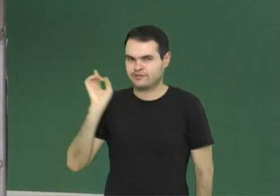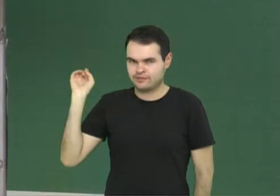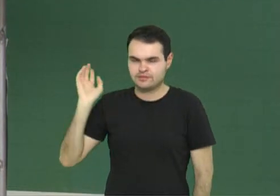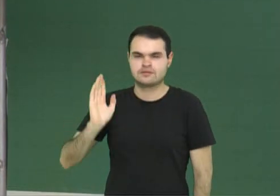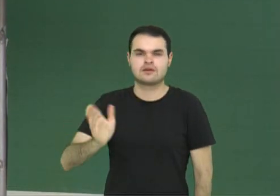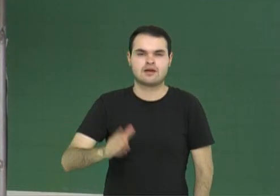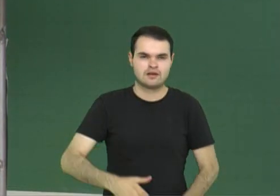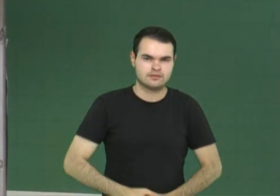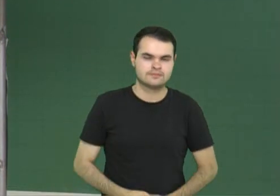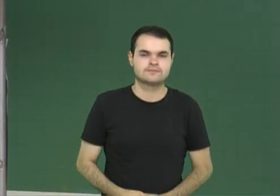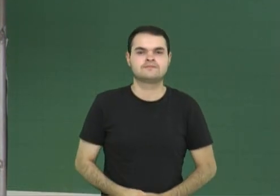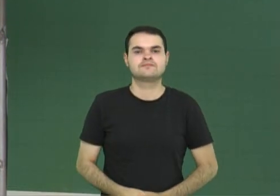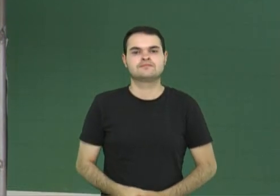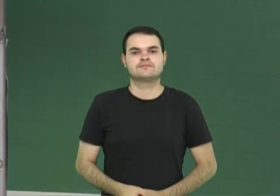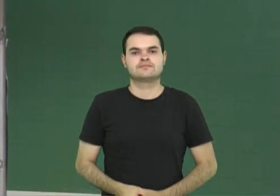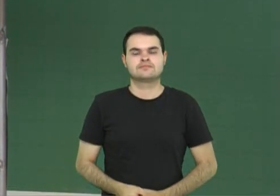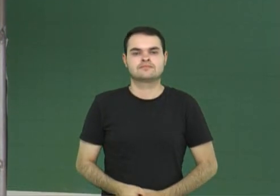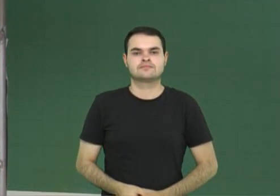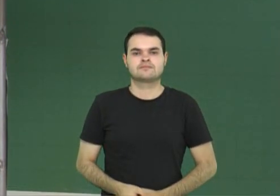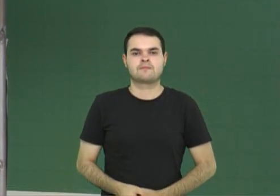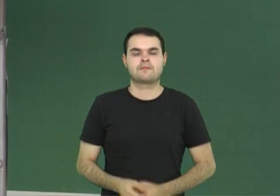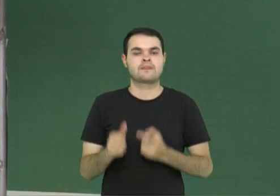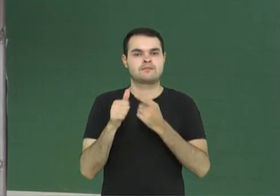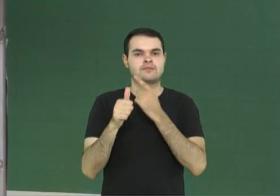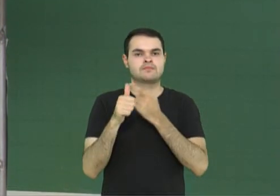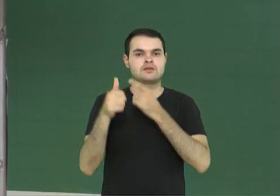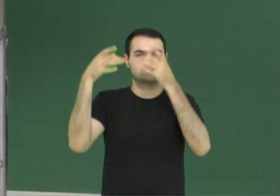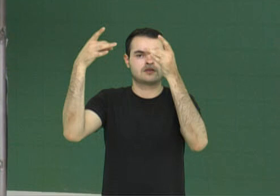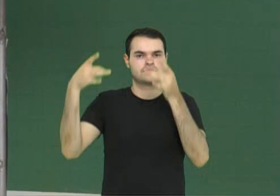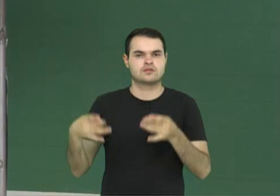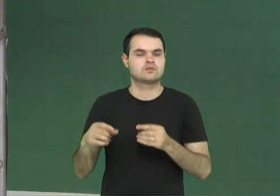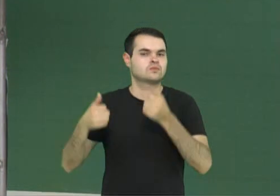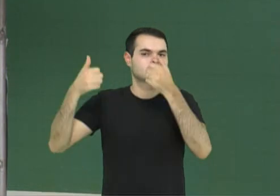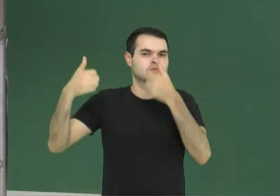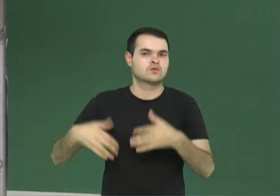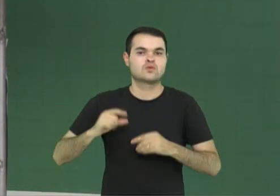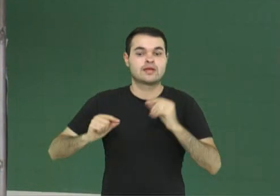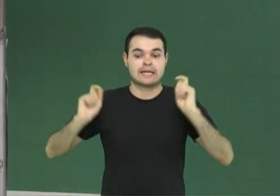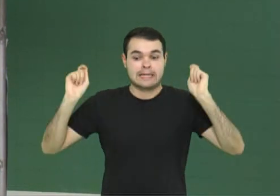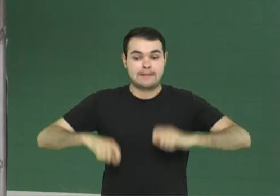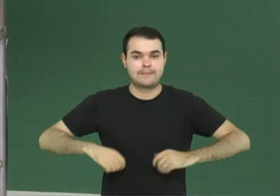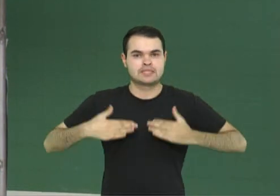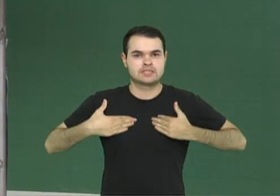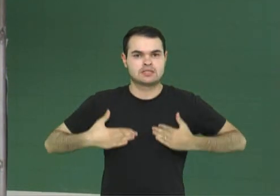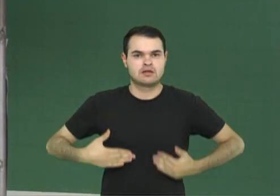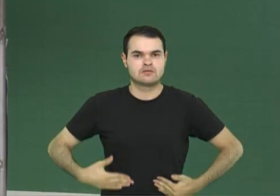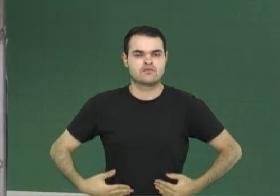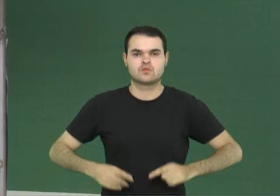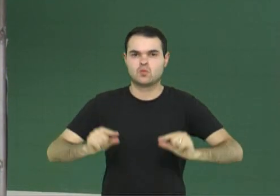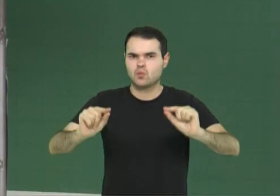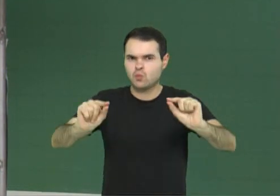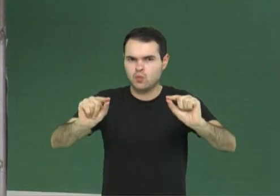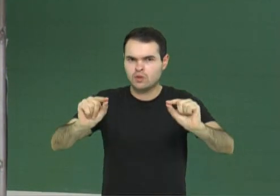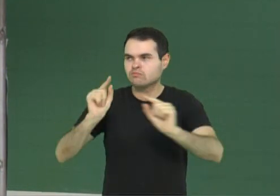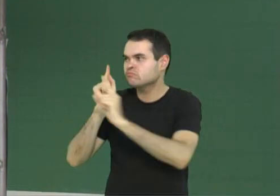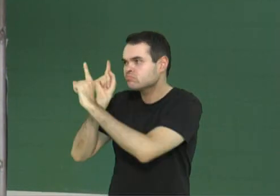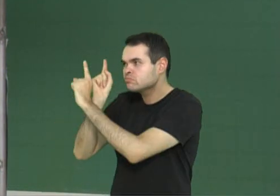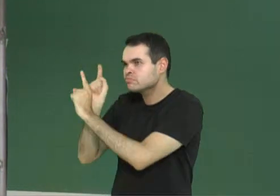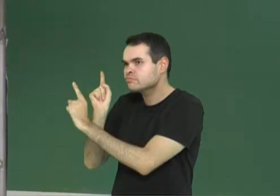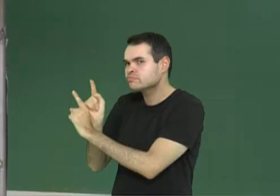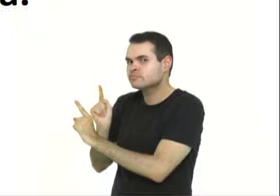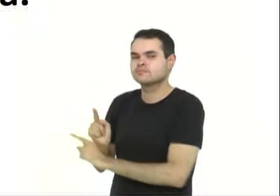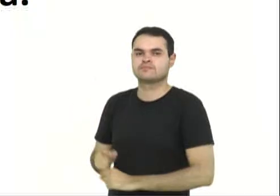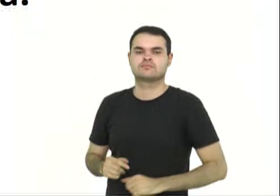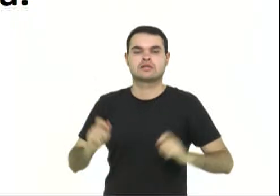heróis, tá? Primeiro vamos definir o que são as nossas capacidades físicas. É isso que a gente vai procurar nos nossos heróis. Então,